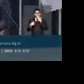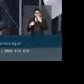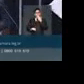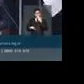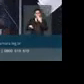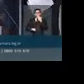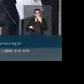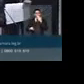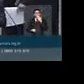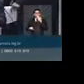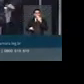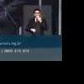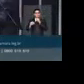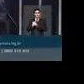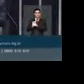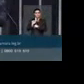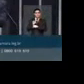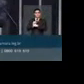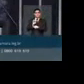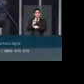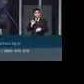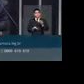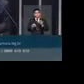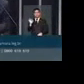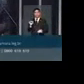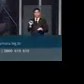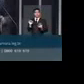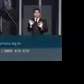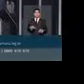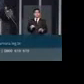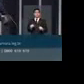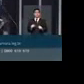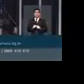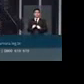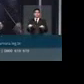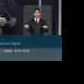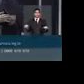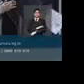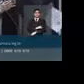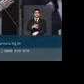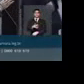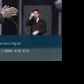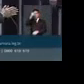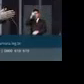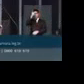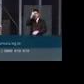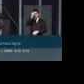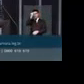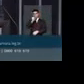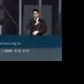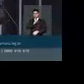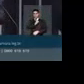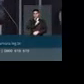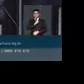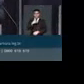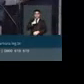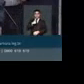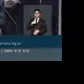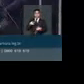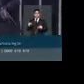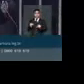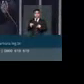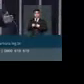sofreu, esperando que a justiça fosse feita e finalmente para mim e para minha